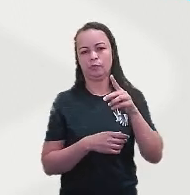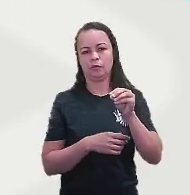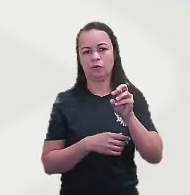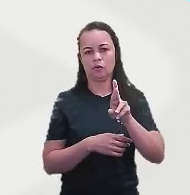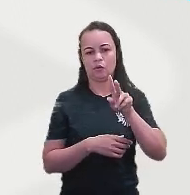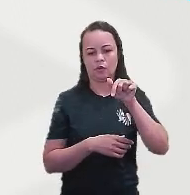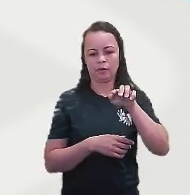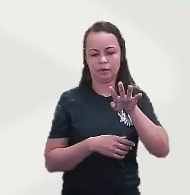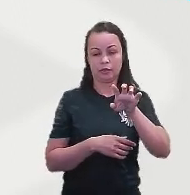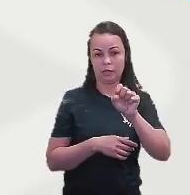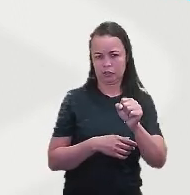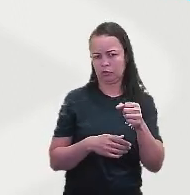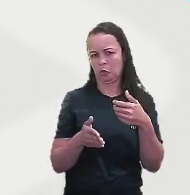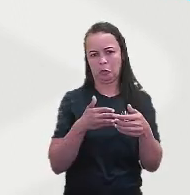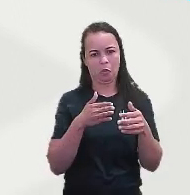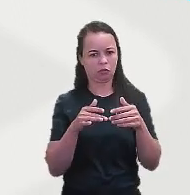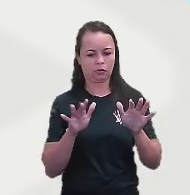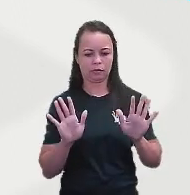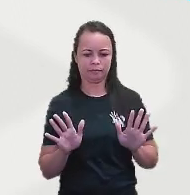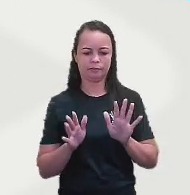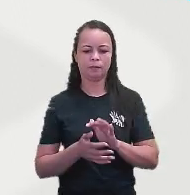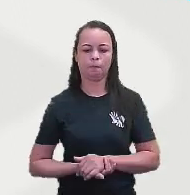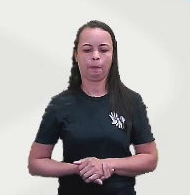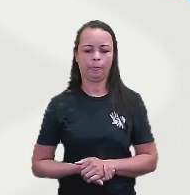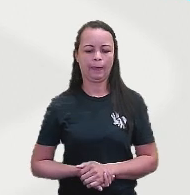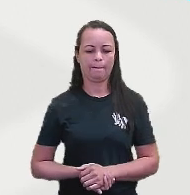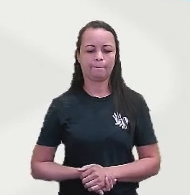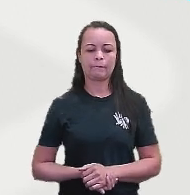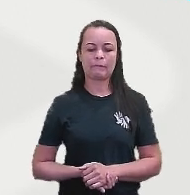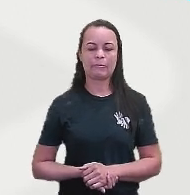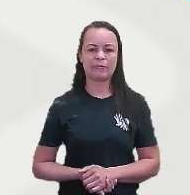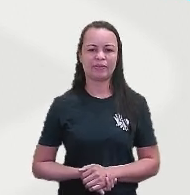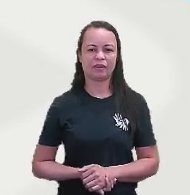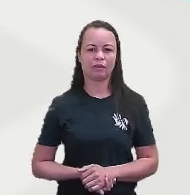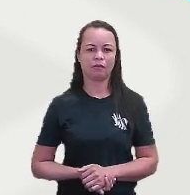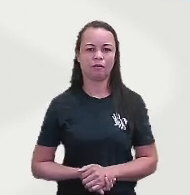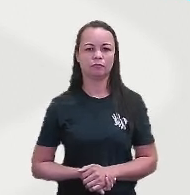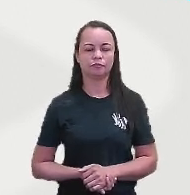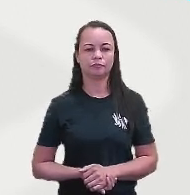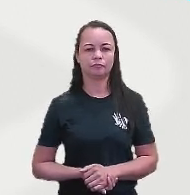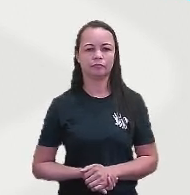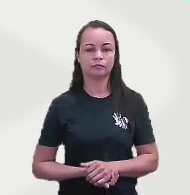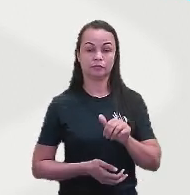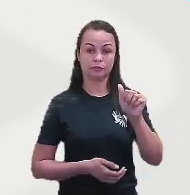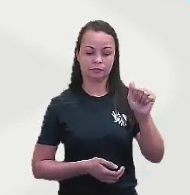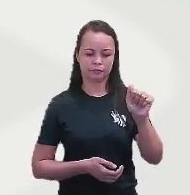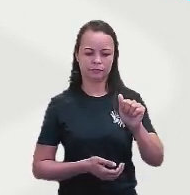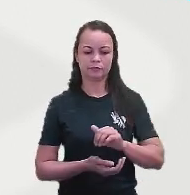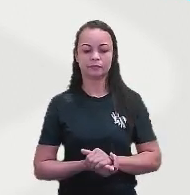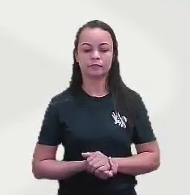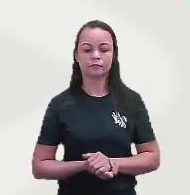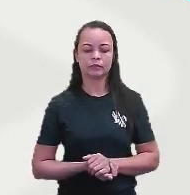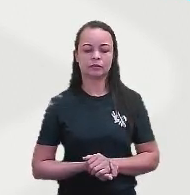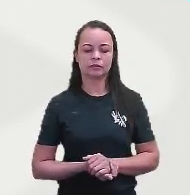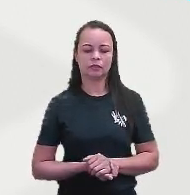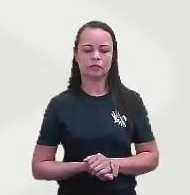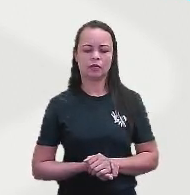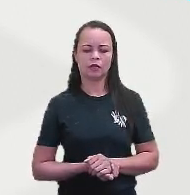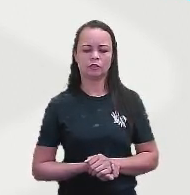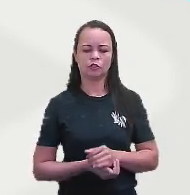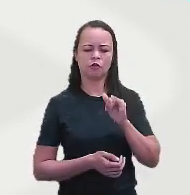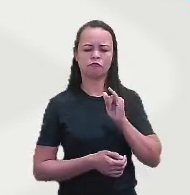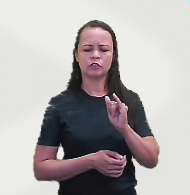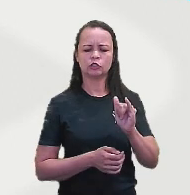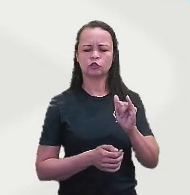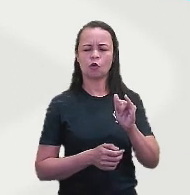pode ser qualquer porquê, tá bom? Então vamos para a letra A. Não revelou o motivo porque